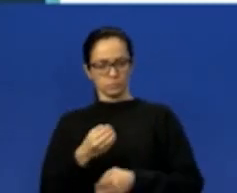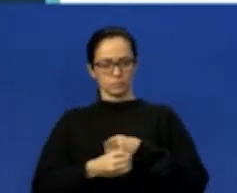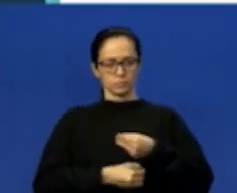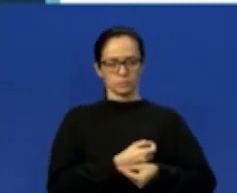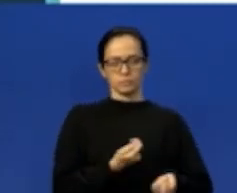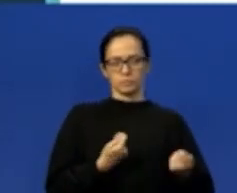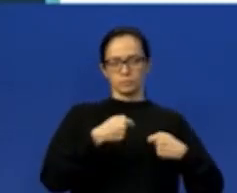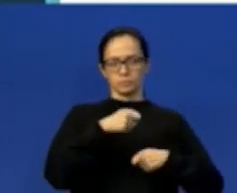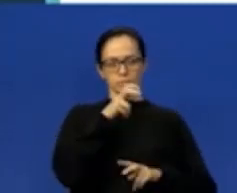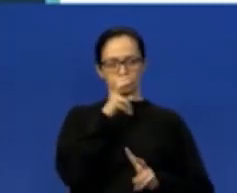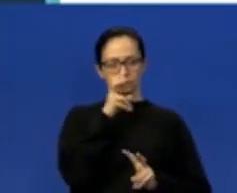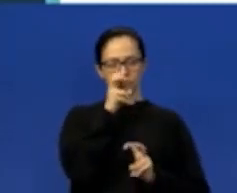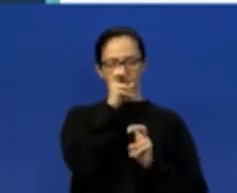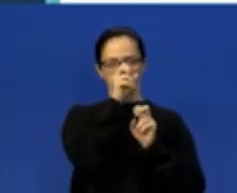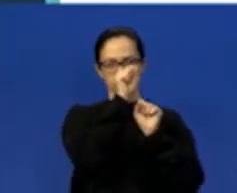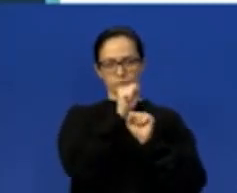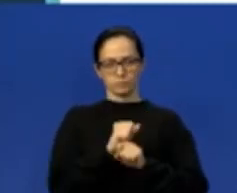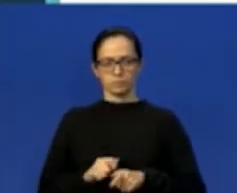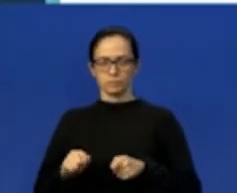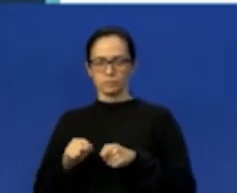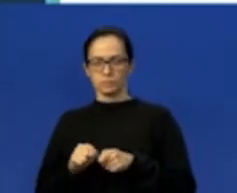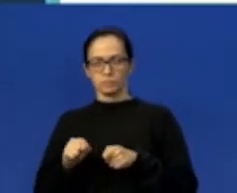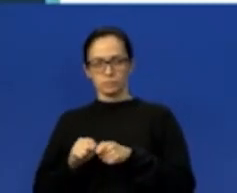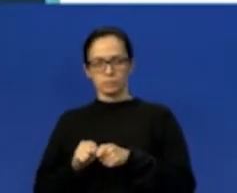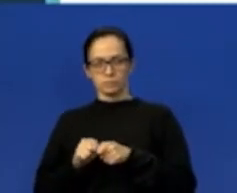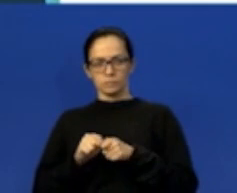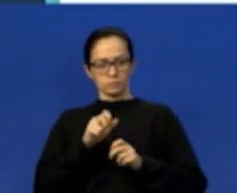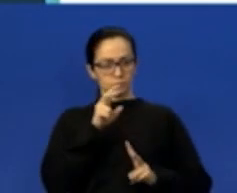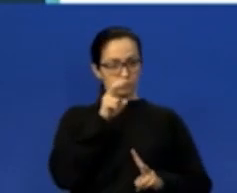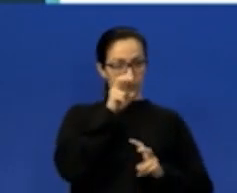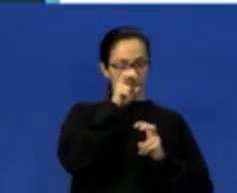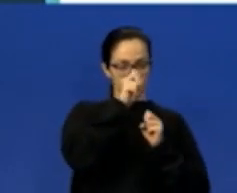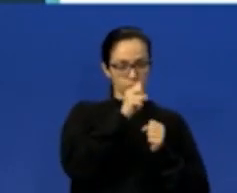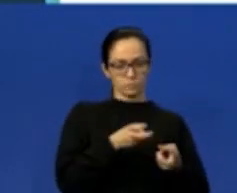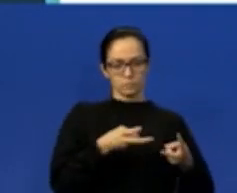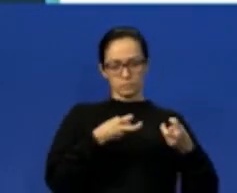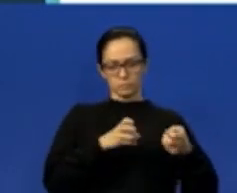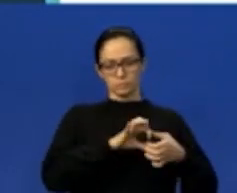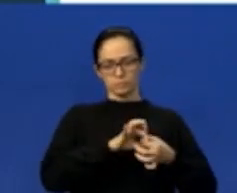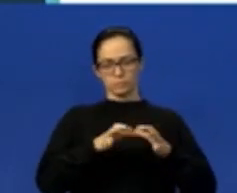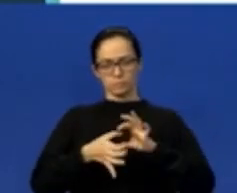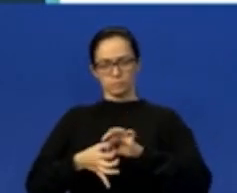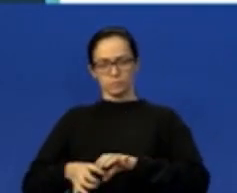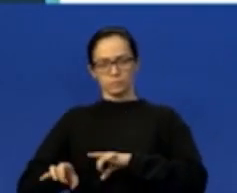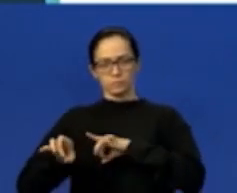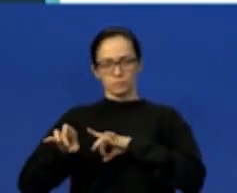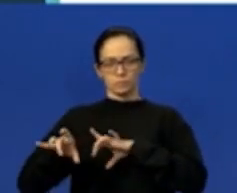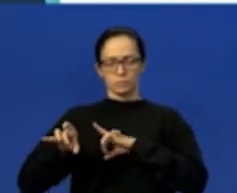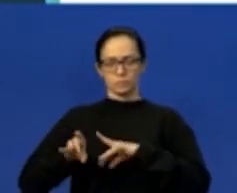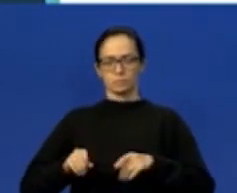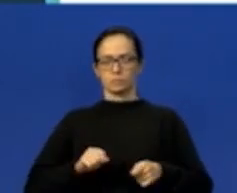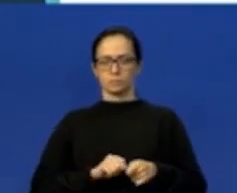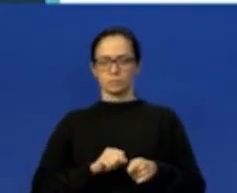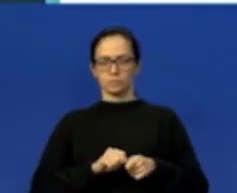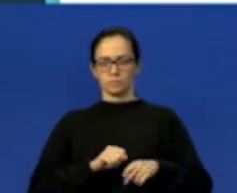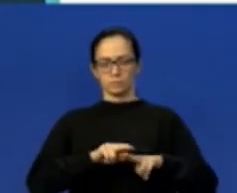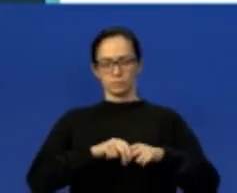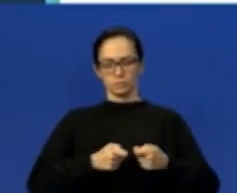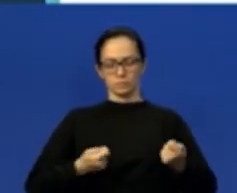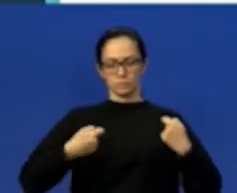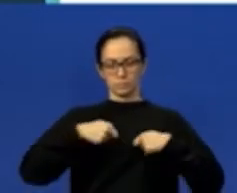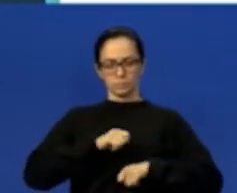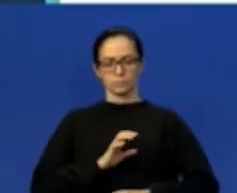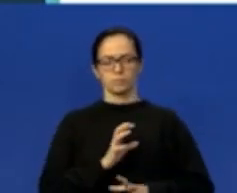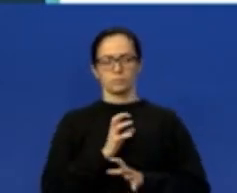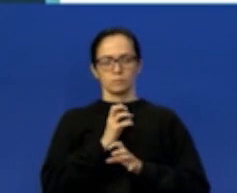você fazer força, então, e essa força tem que ser colocada num contexto de habilidade. Então você precisa ganhar